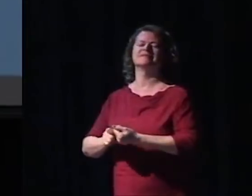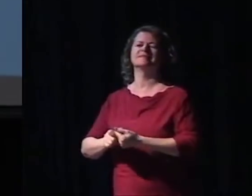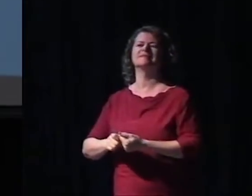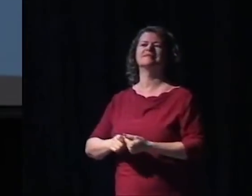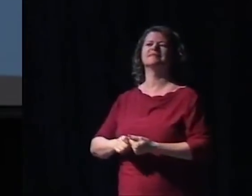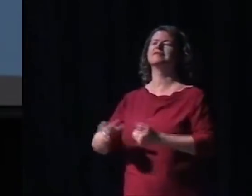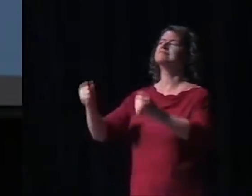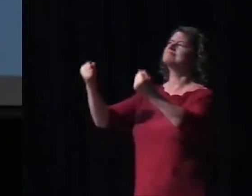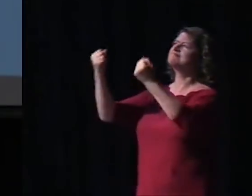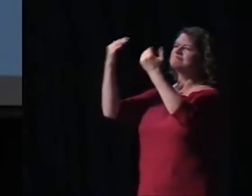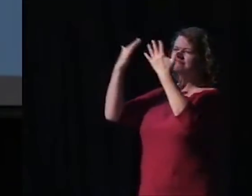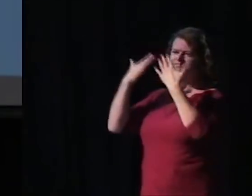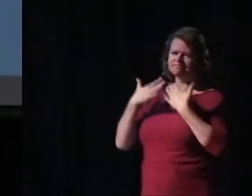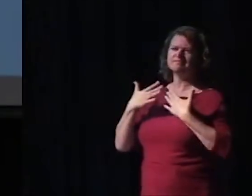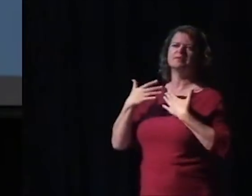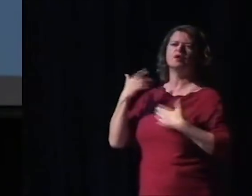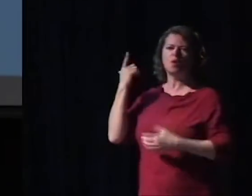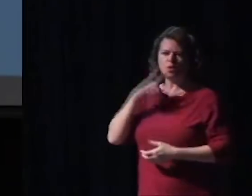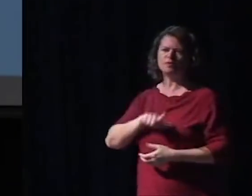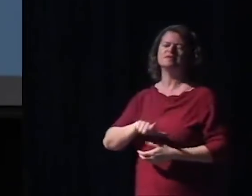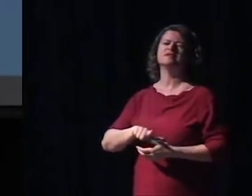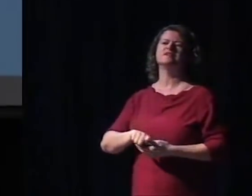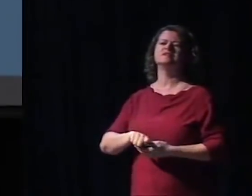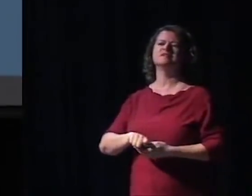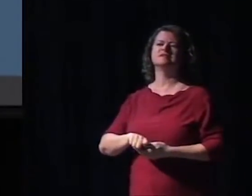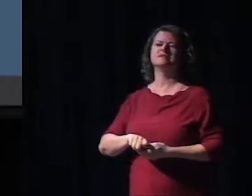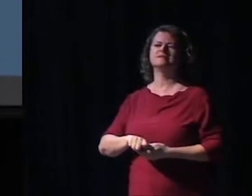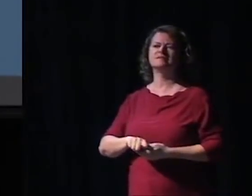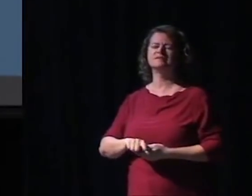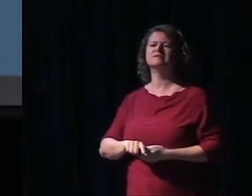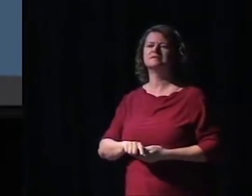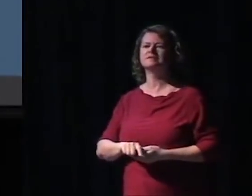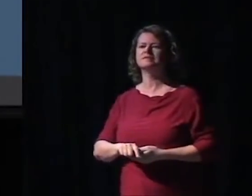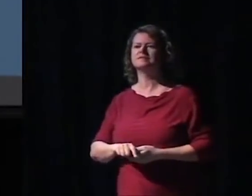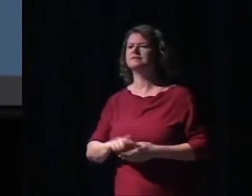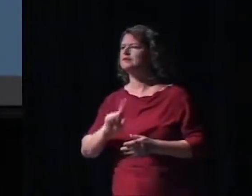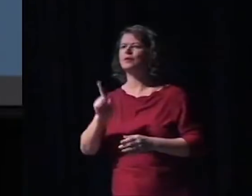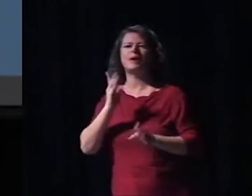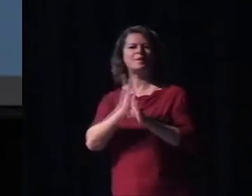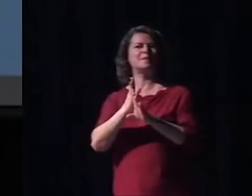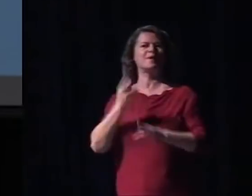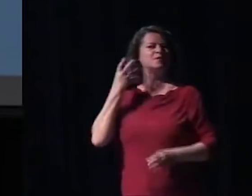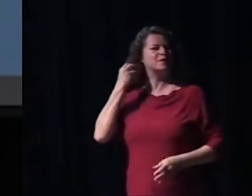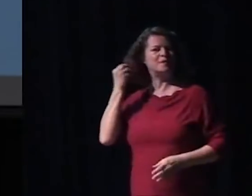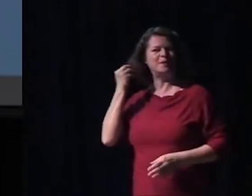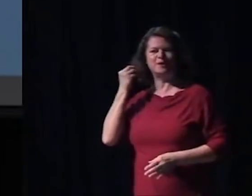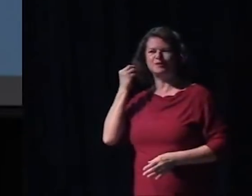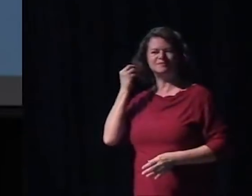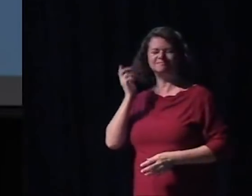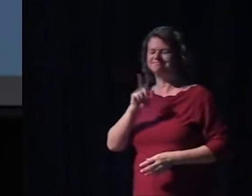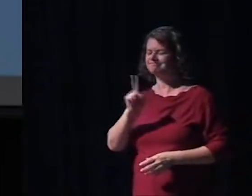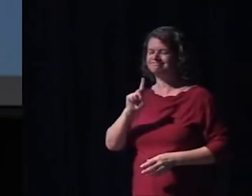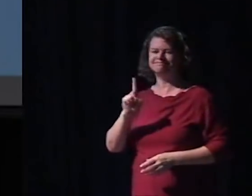de volta, não por causa do seu cabelo, mas por causa do voto que ele retoma.